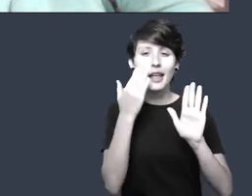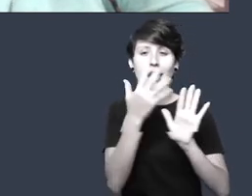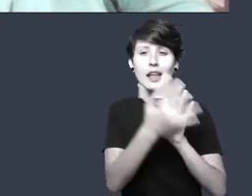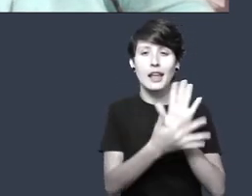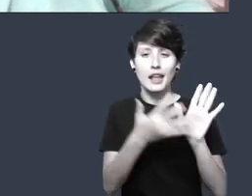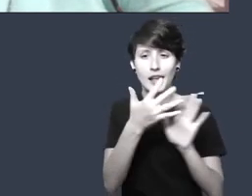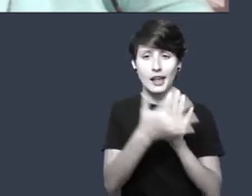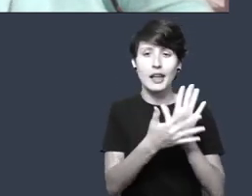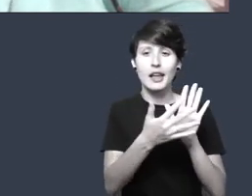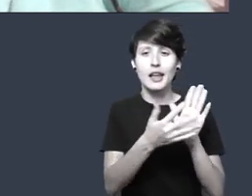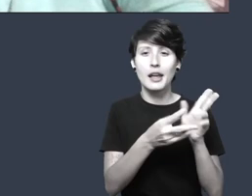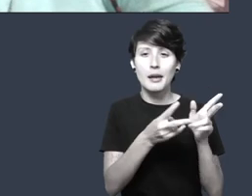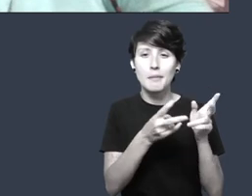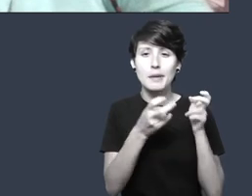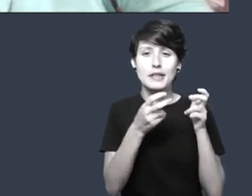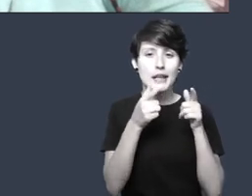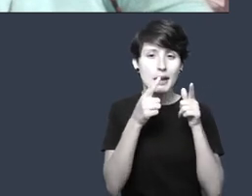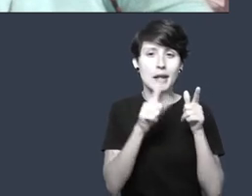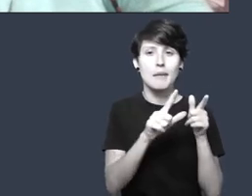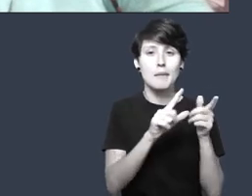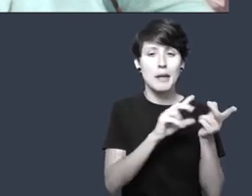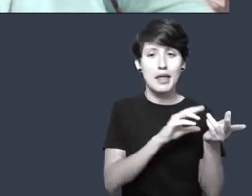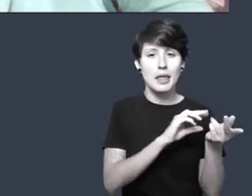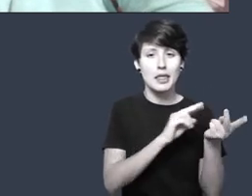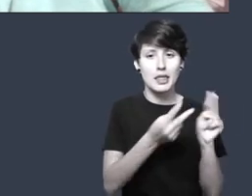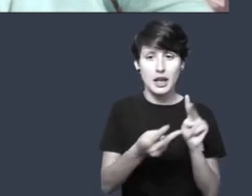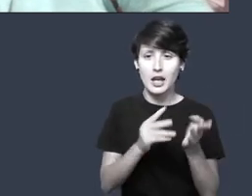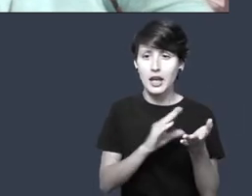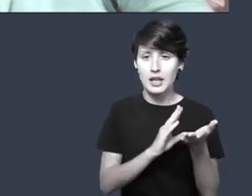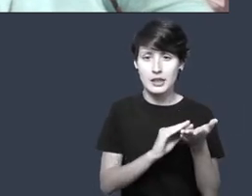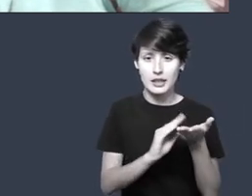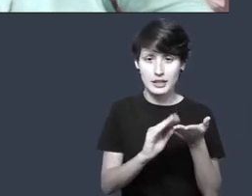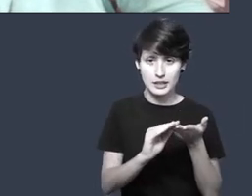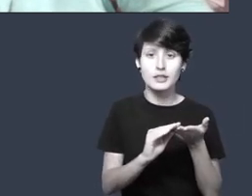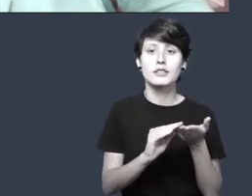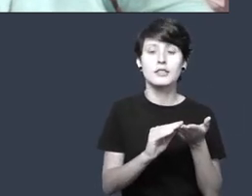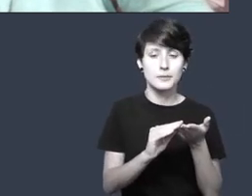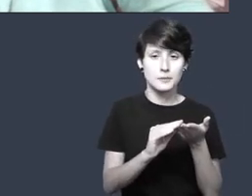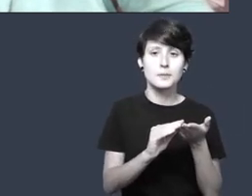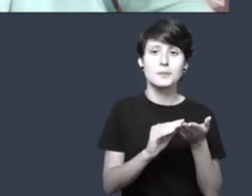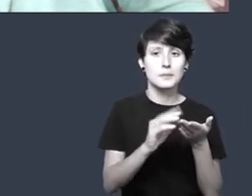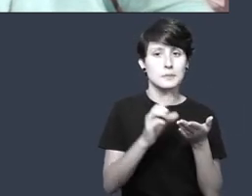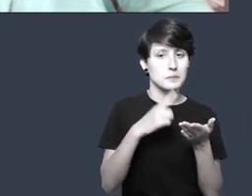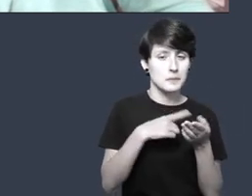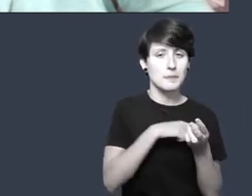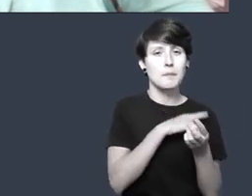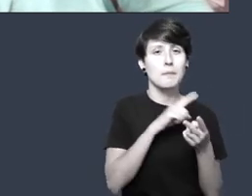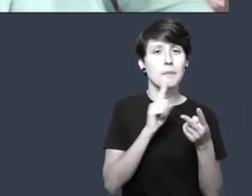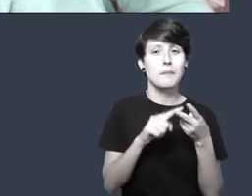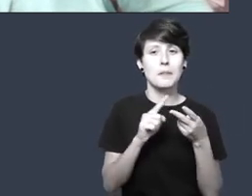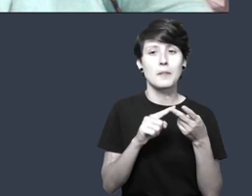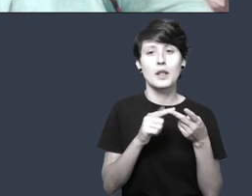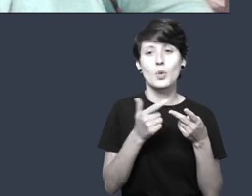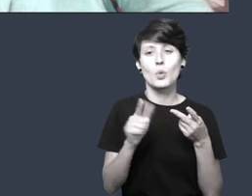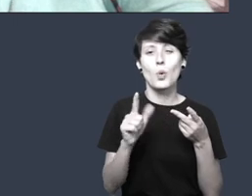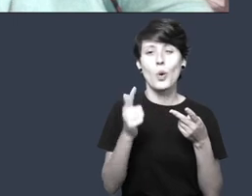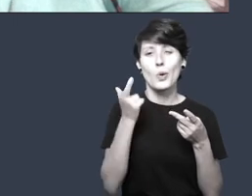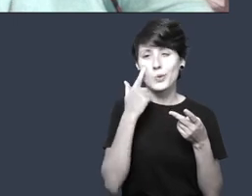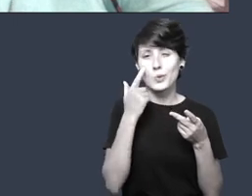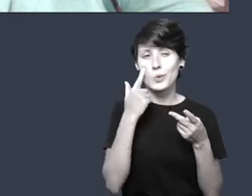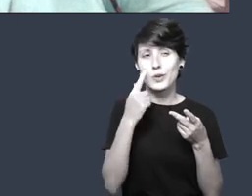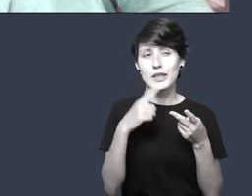que ele reconhece a língua e ele transcreve. Então tem o reconhecimento de língua dos sinais.